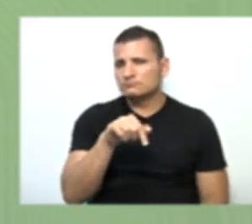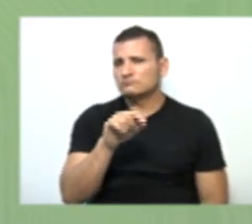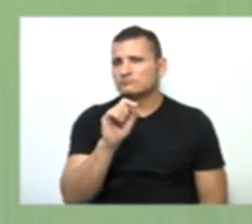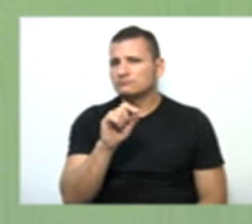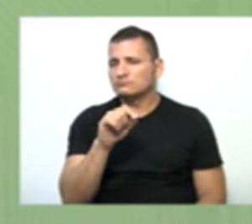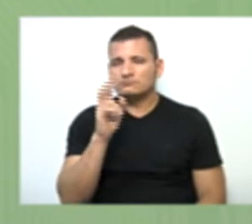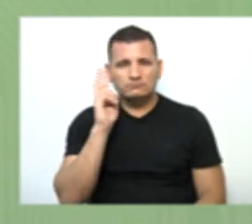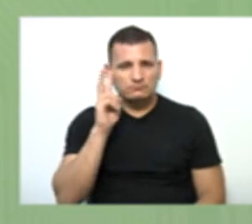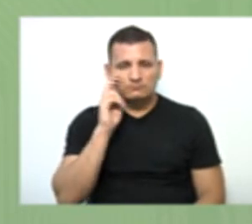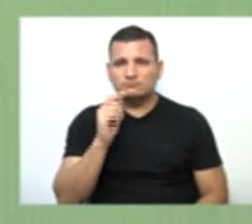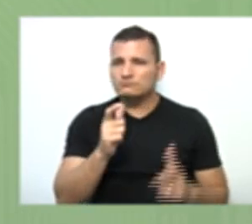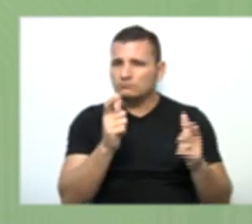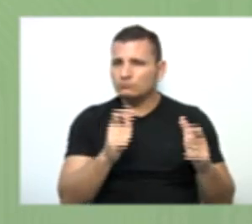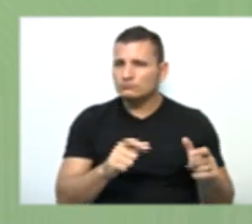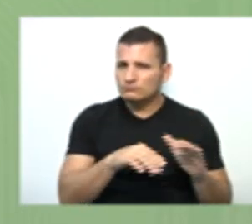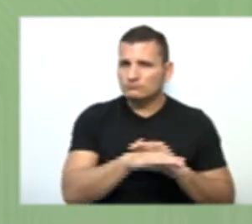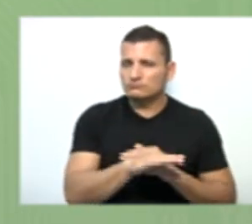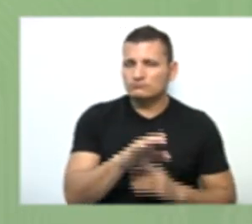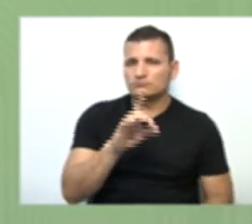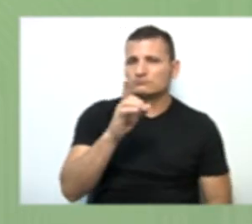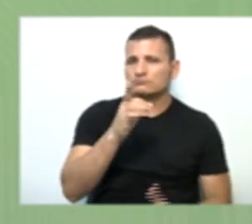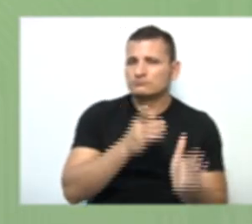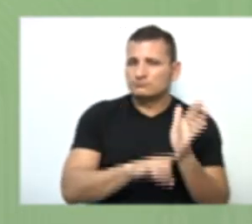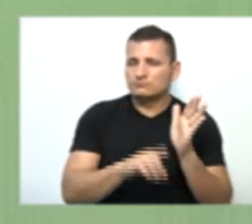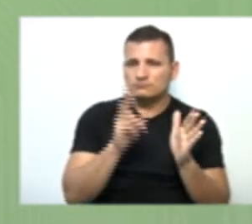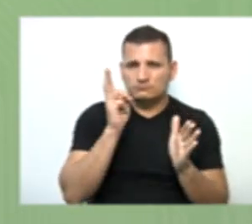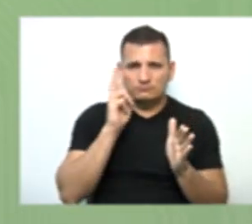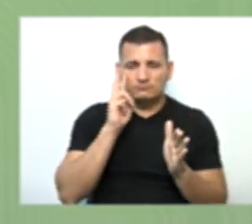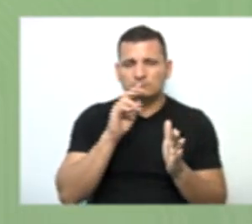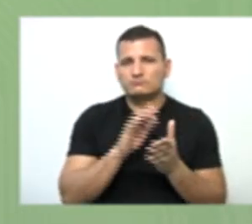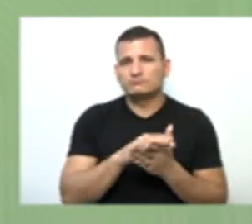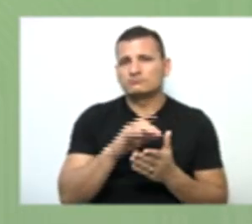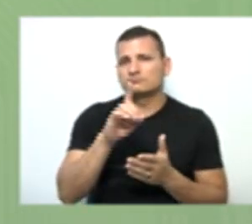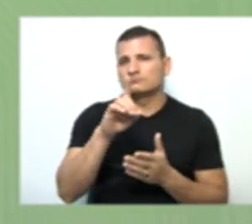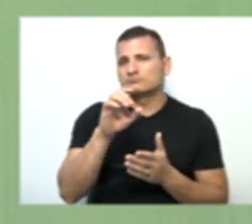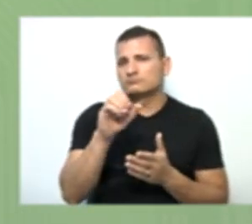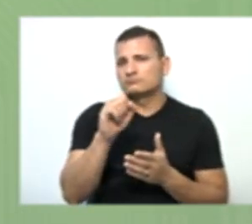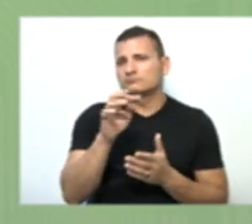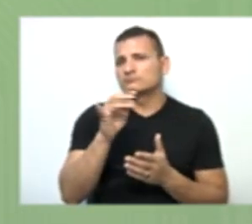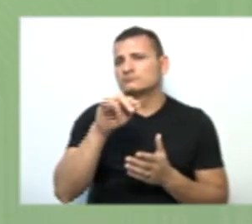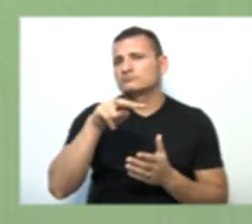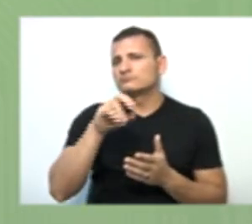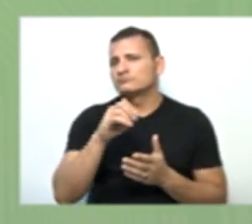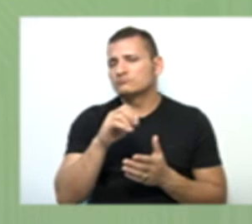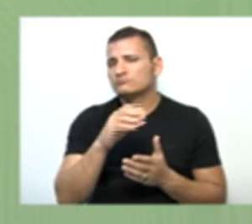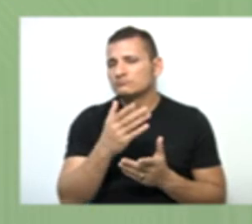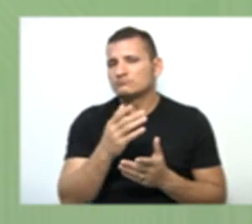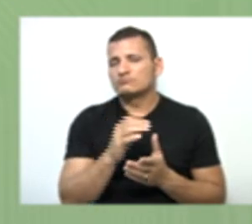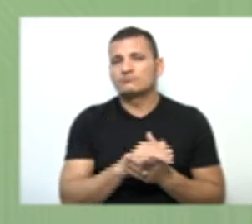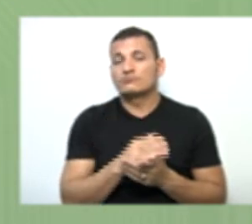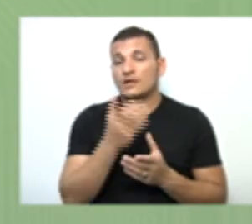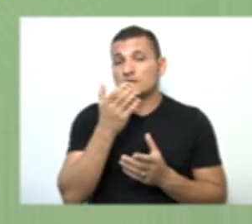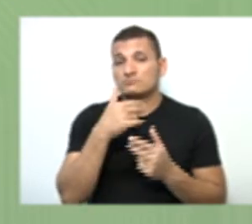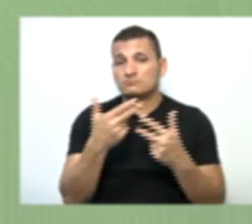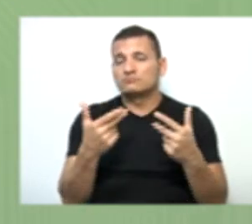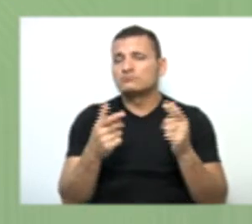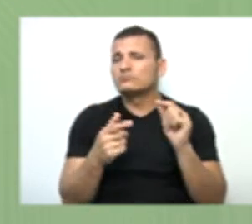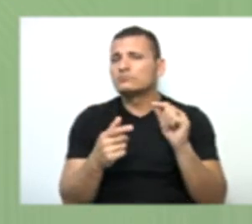aluno, lembra que eu falei? Débito, destino. Destino começa com que letra? D. Então, a fruta foi para o